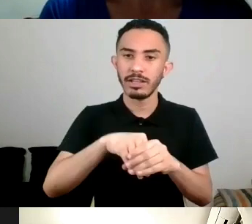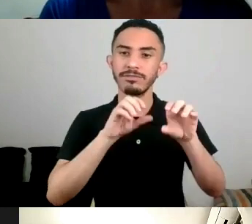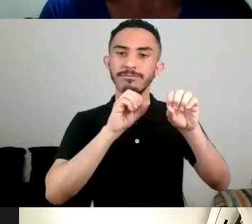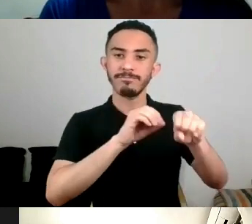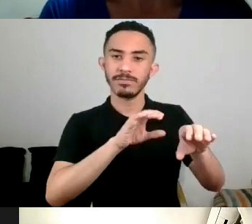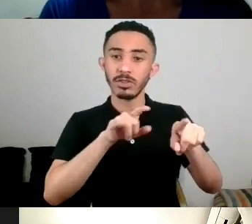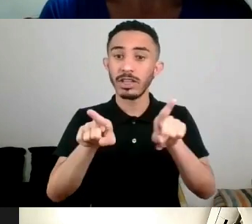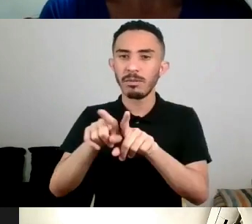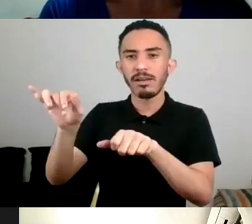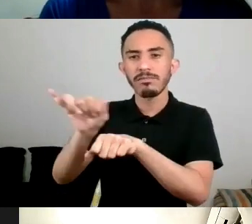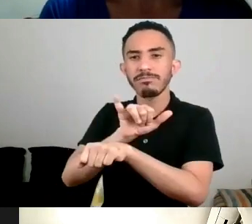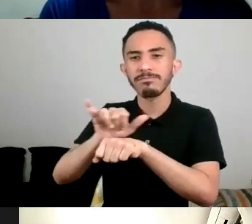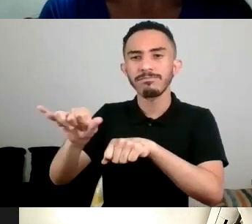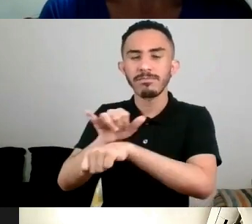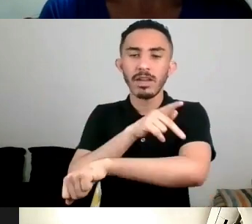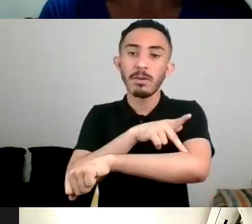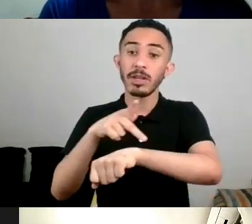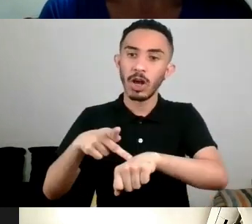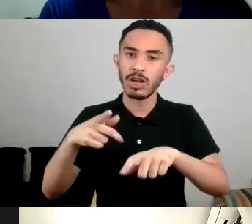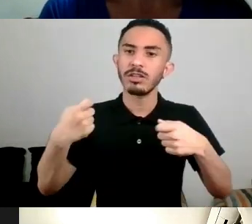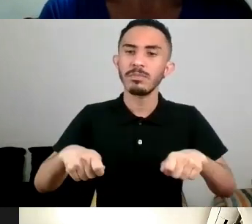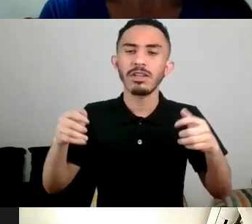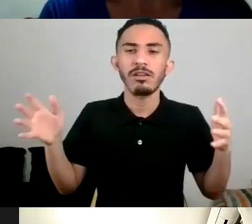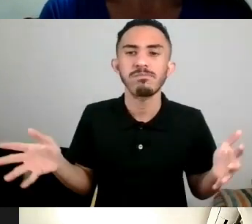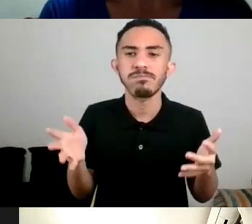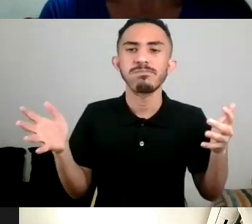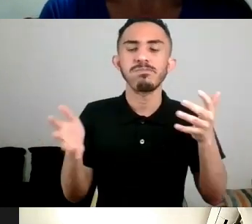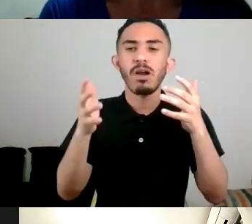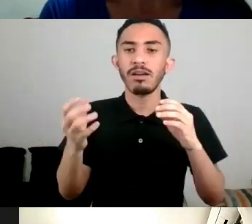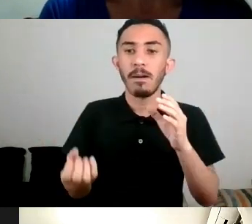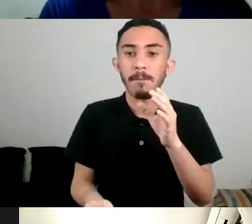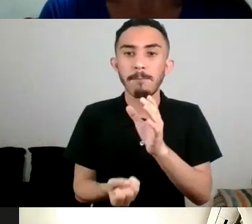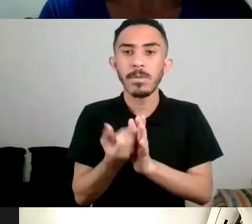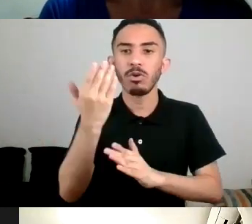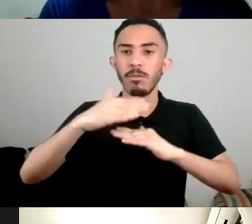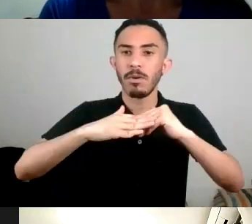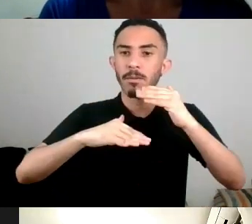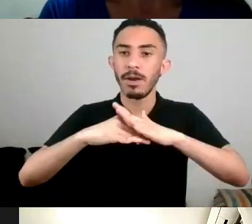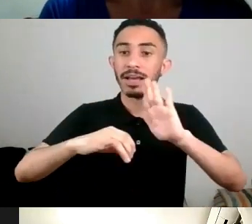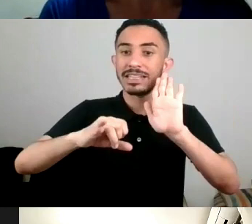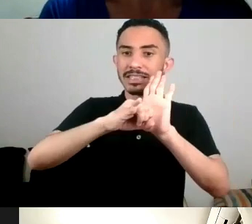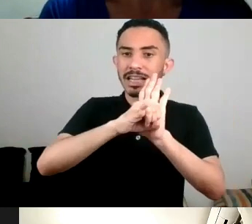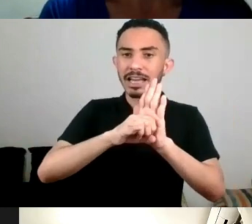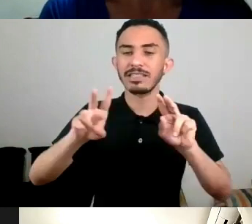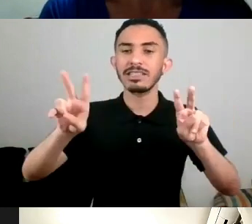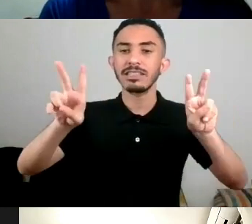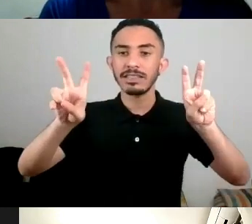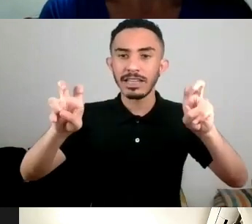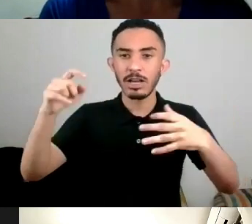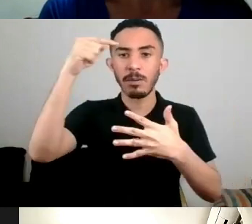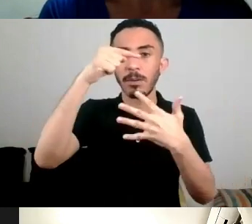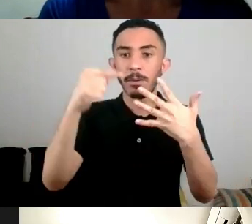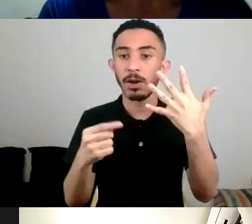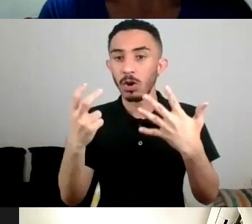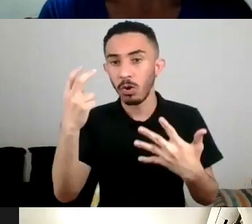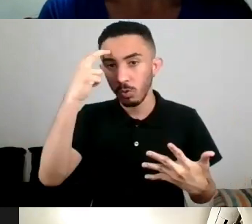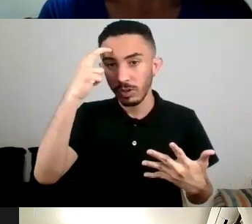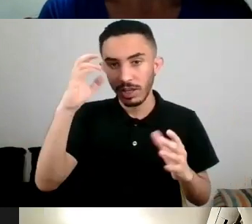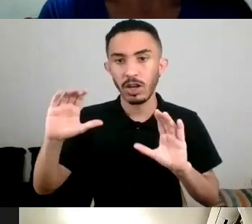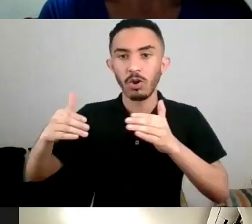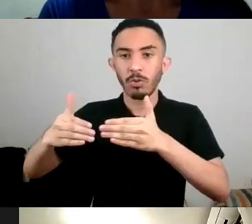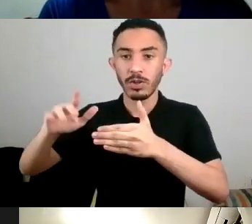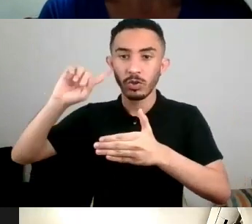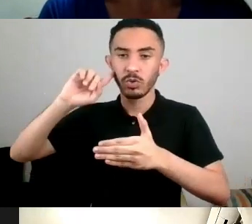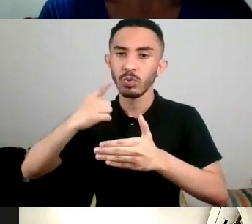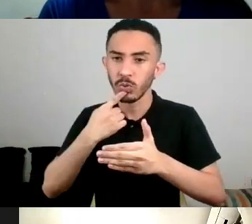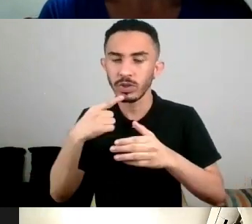possibilidades pedagógicas devem propiciar a formação de identidade, considerando os aspectos culturais da comunidade